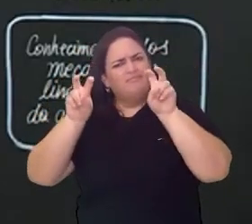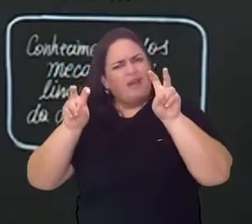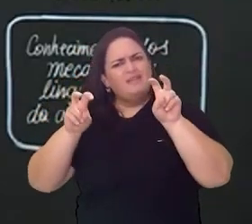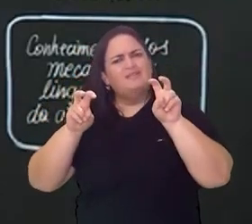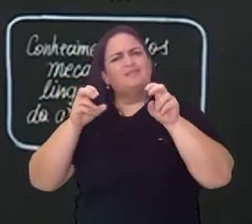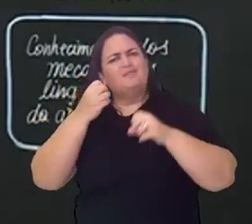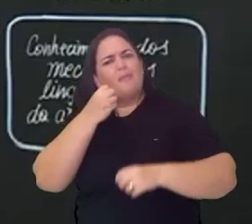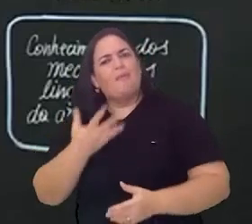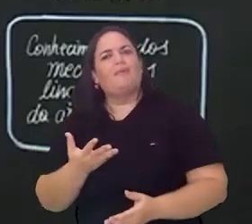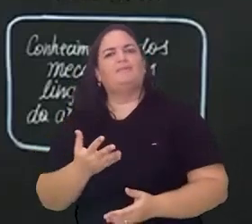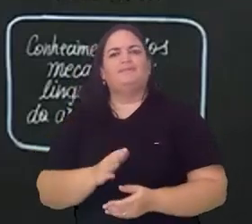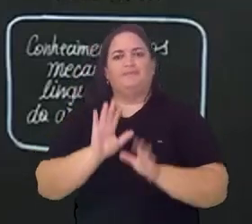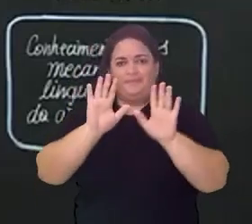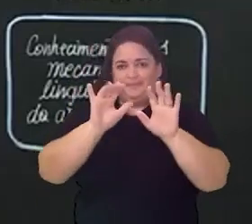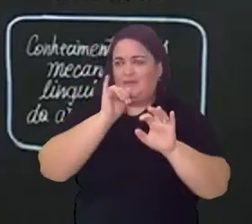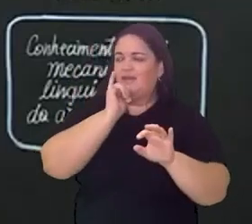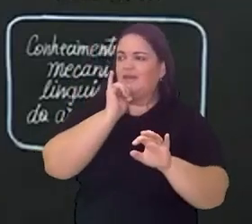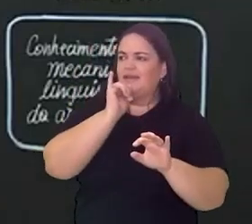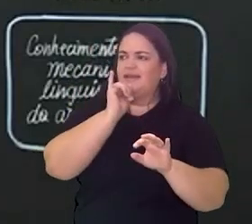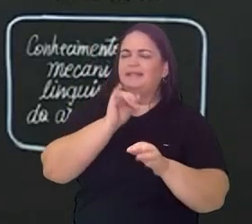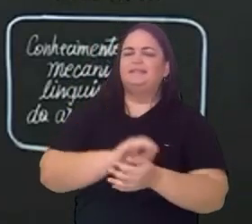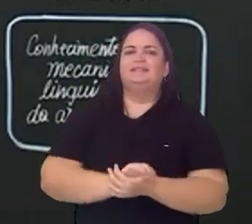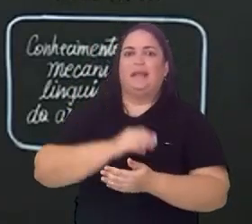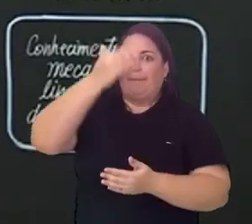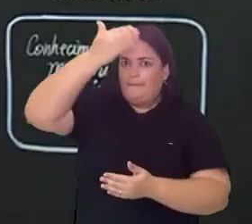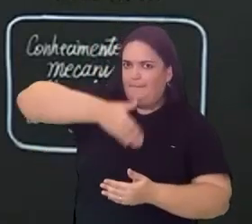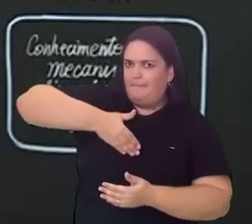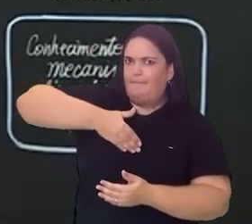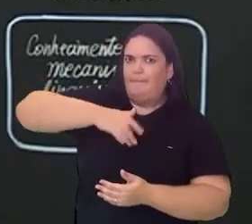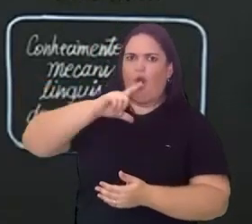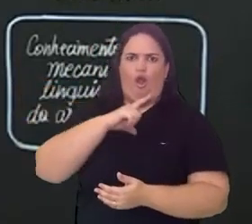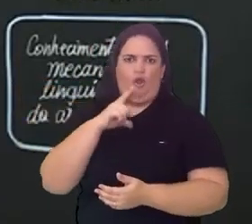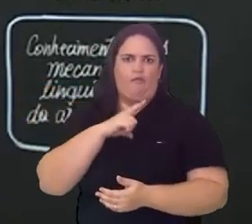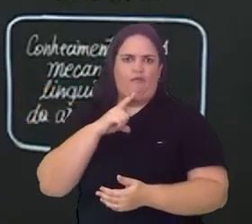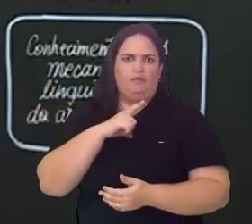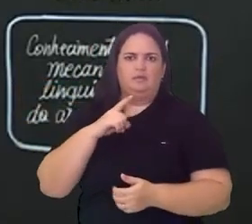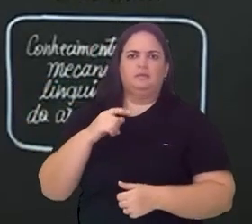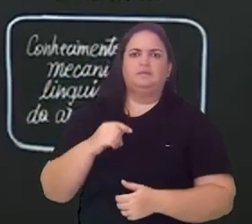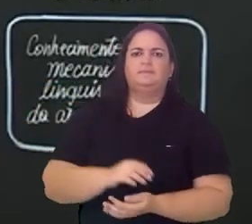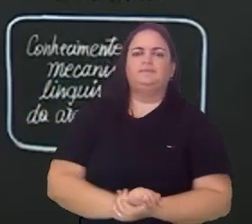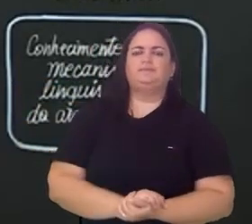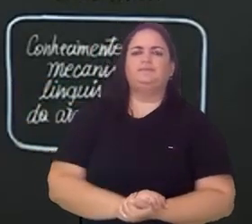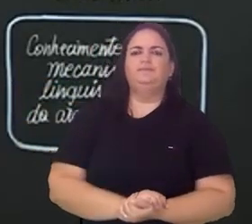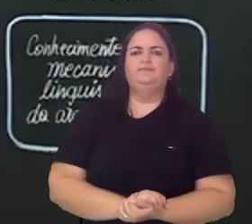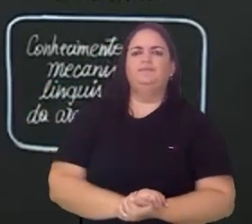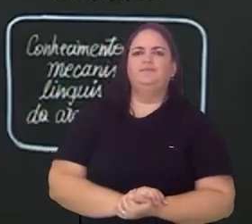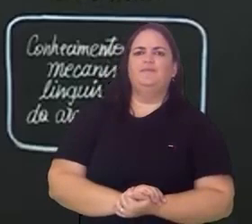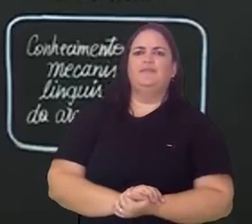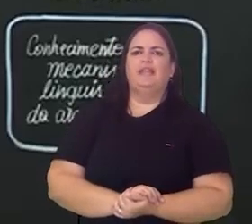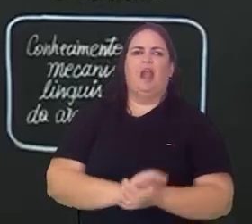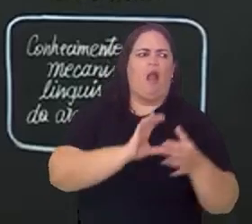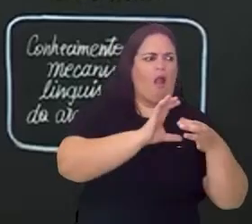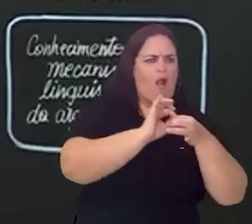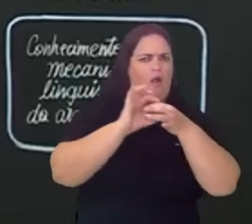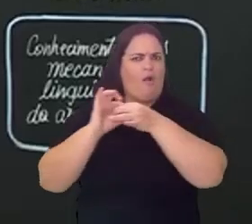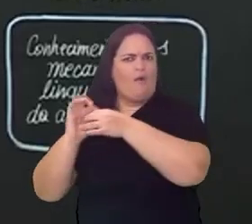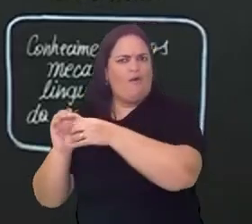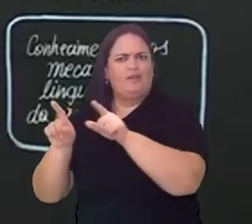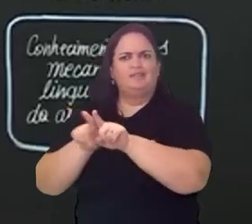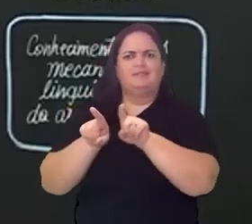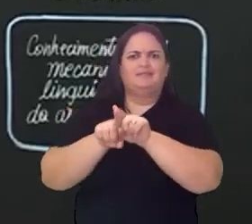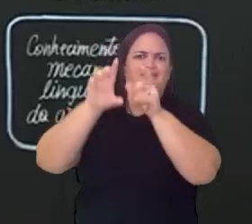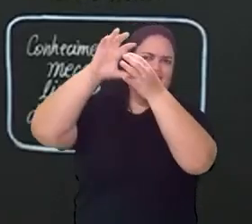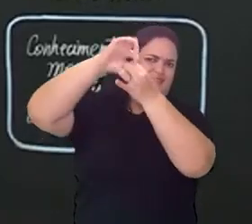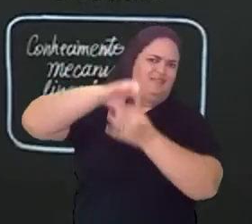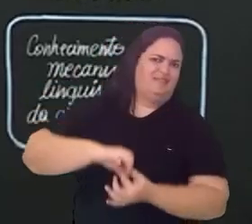interessante, ok? Vamos ver alguns exemplos que comprovam a presença ou não, né, de elementos coesivos e a utilização